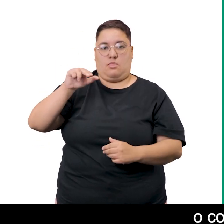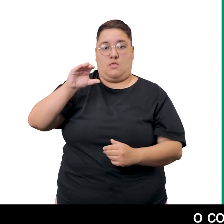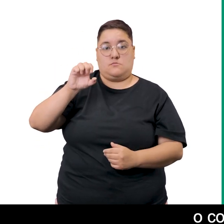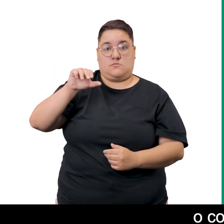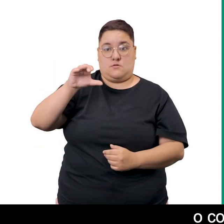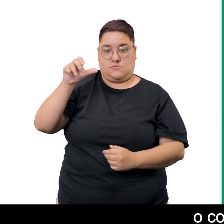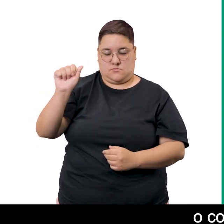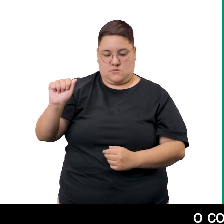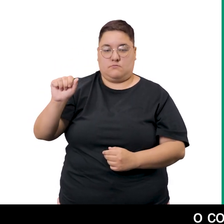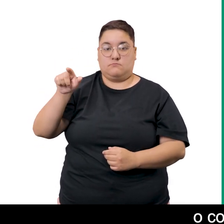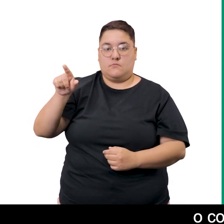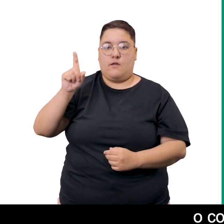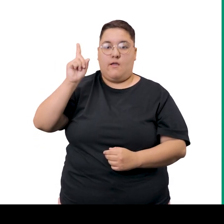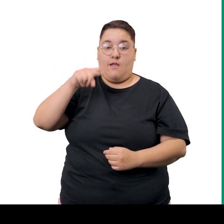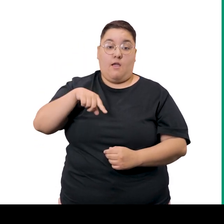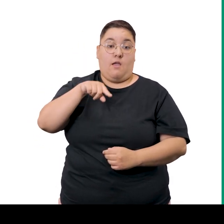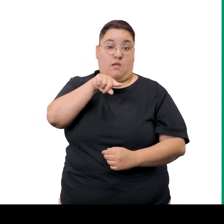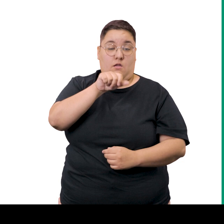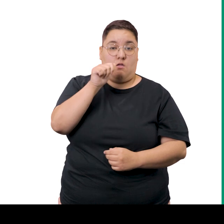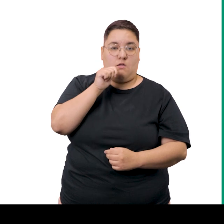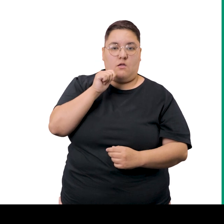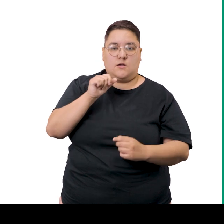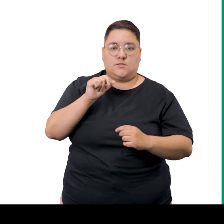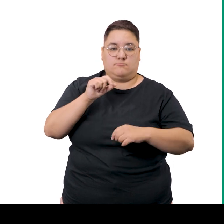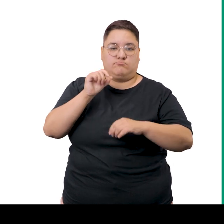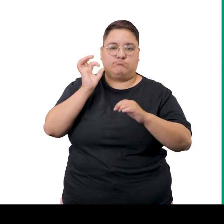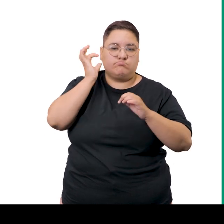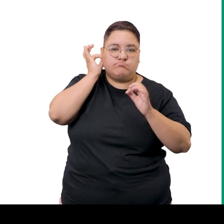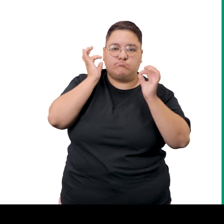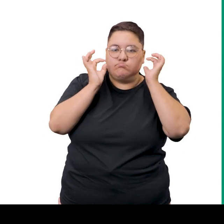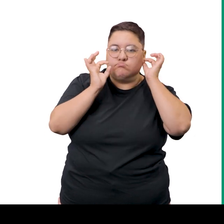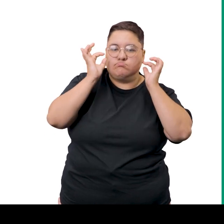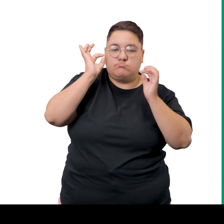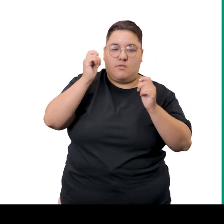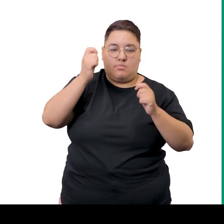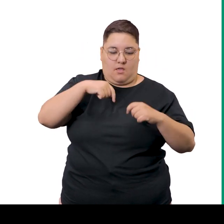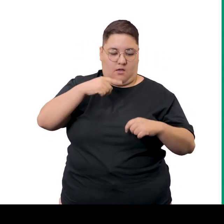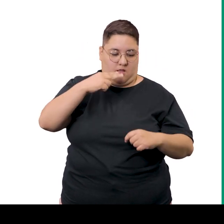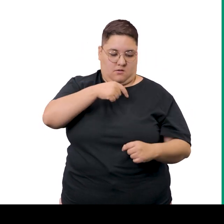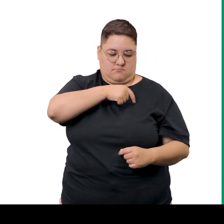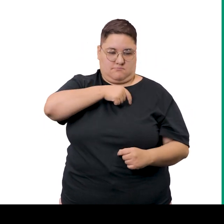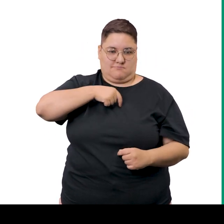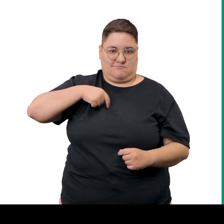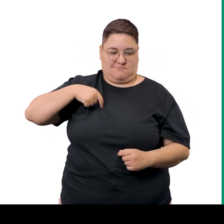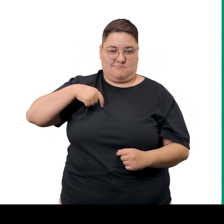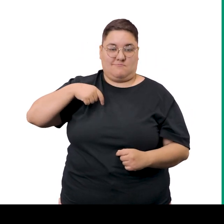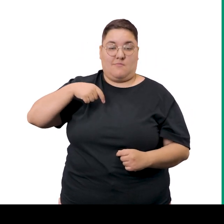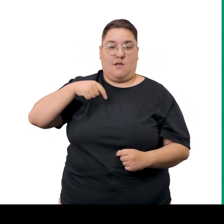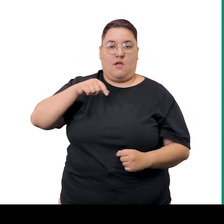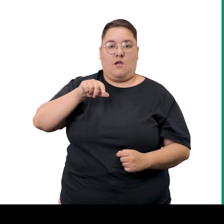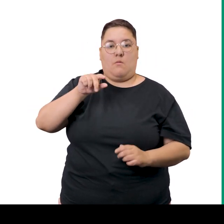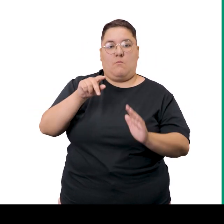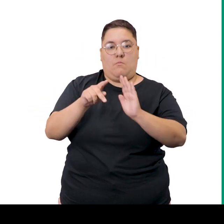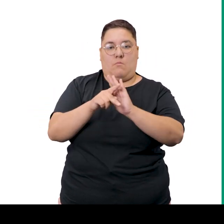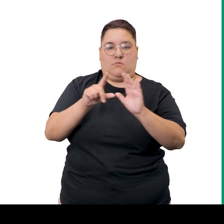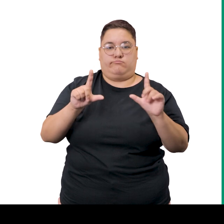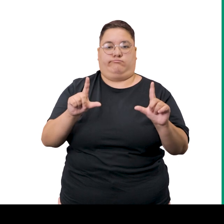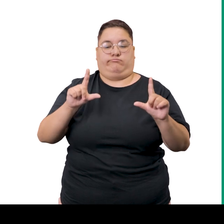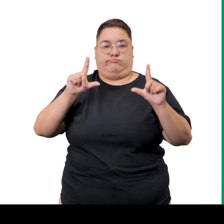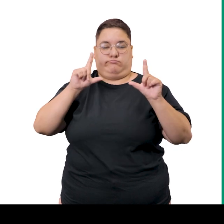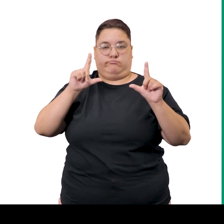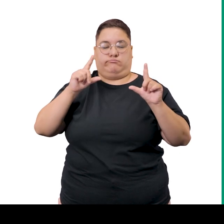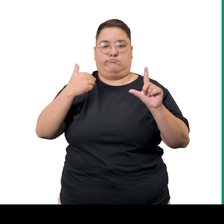tatuado e perfurado por piercings, e ainda é possível ler a cicatriz em seu peito, resultado da obra Self-Portrait Pervert.